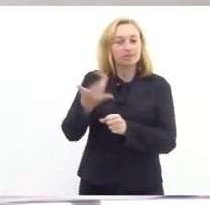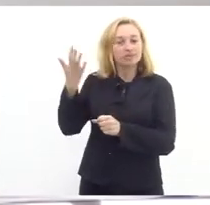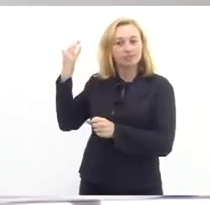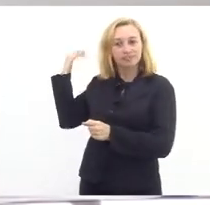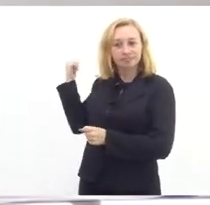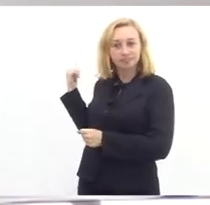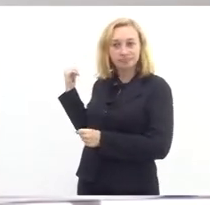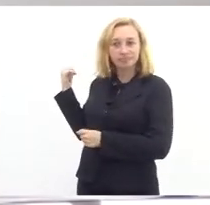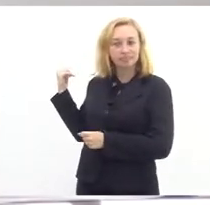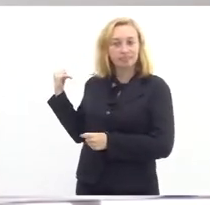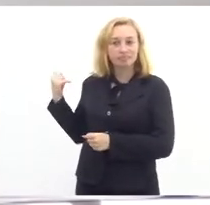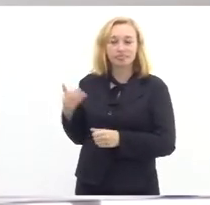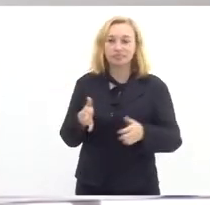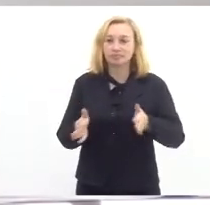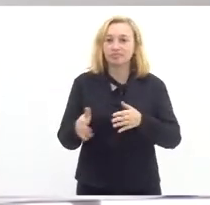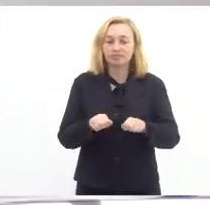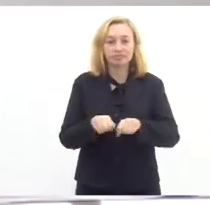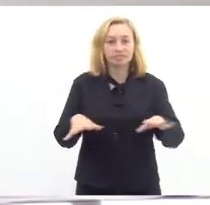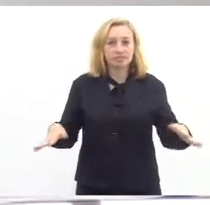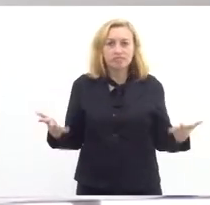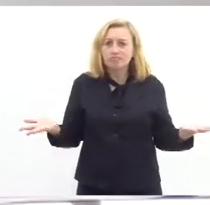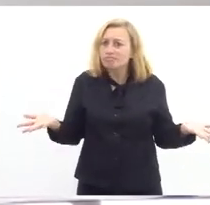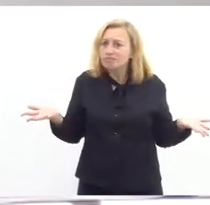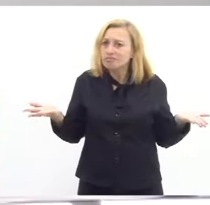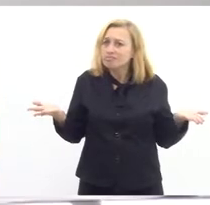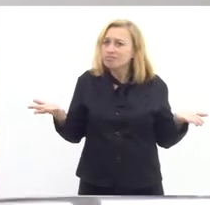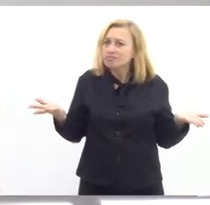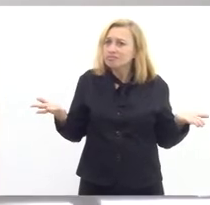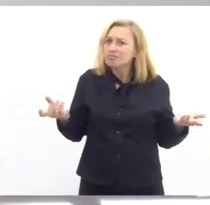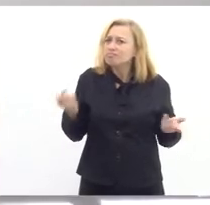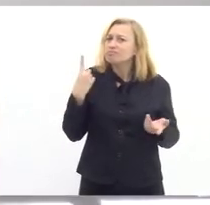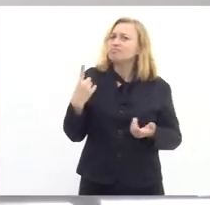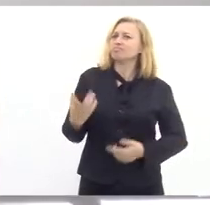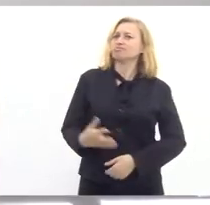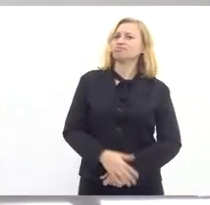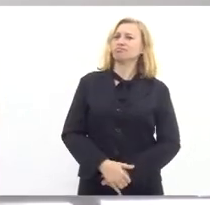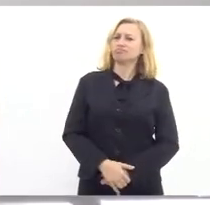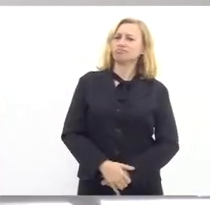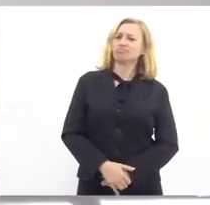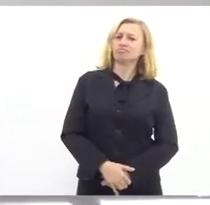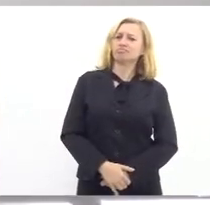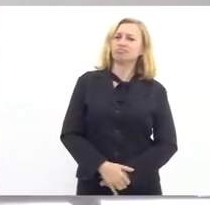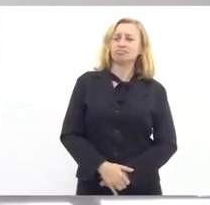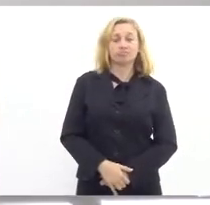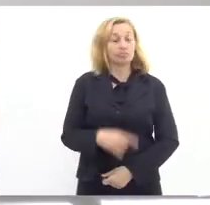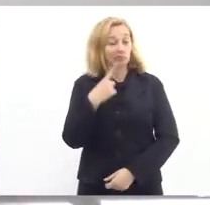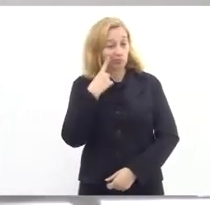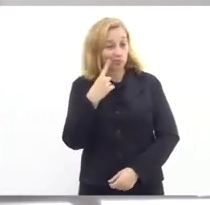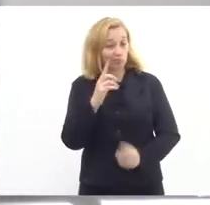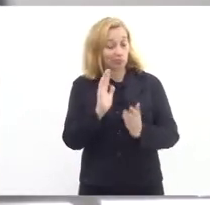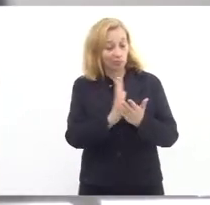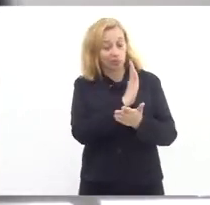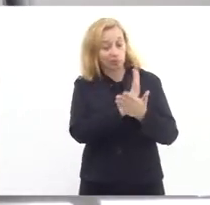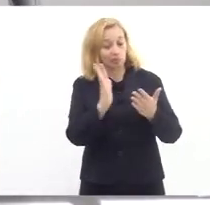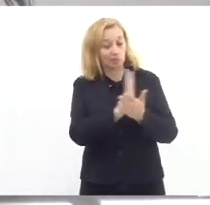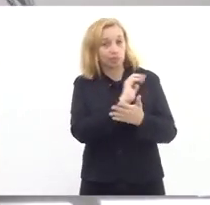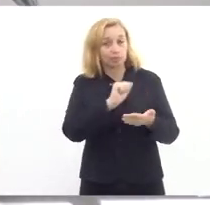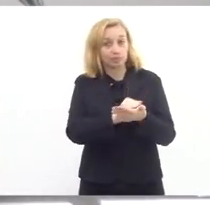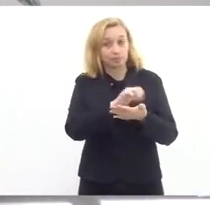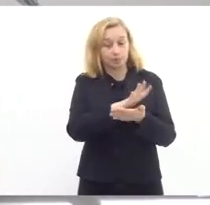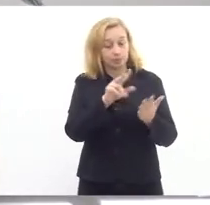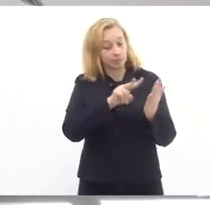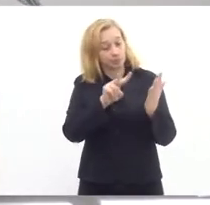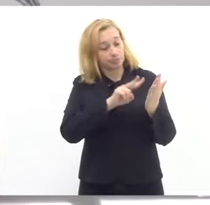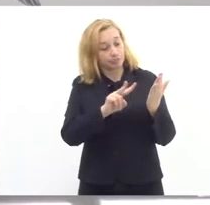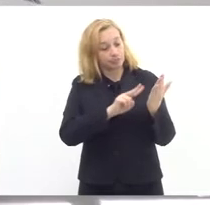anos anteriores à pandemia, que é de se estranhar. E nós temos aqui alguma dessas multas, por exemplo, multa